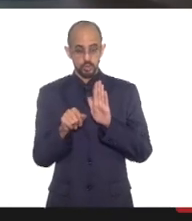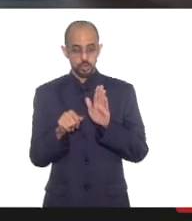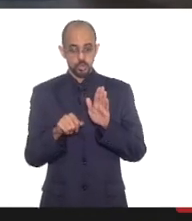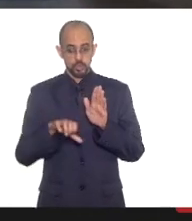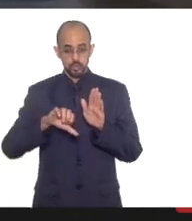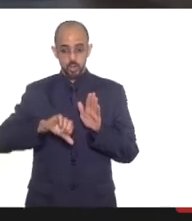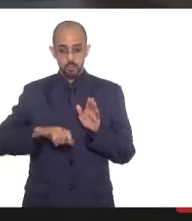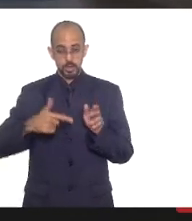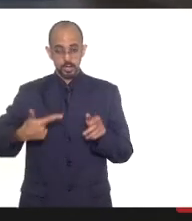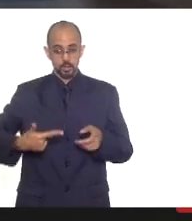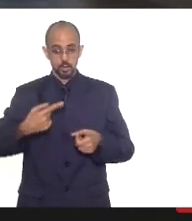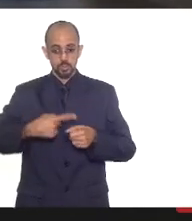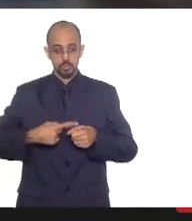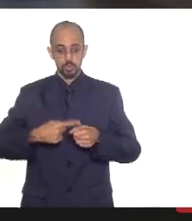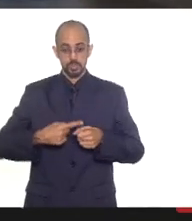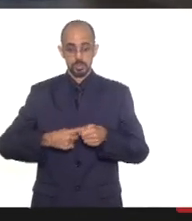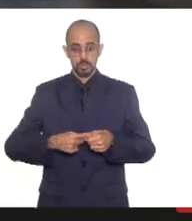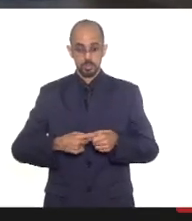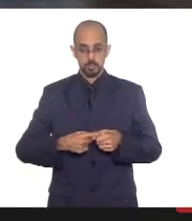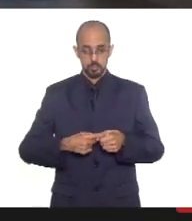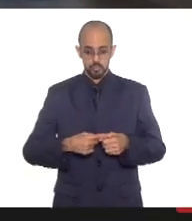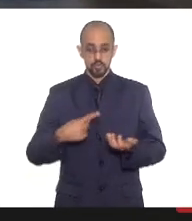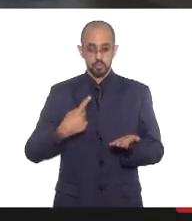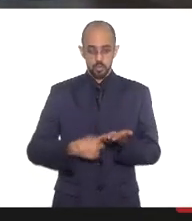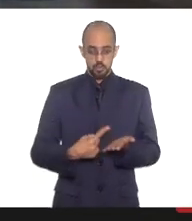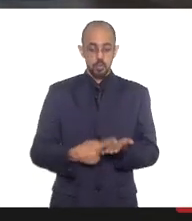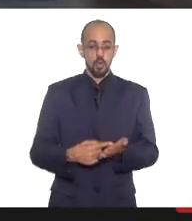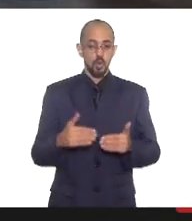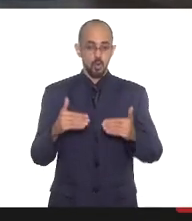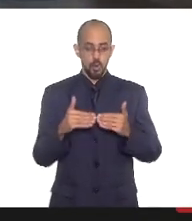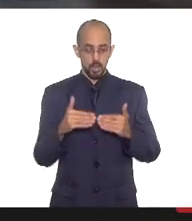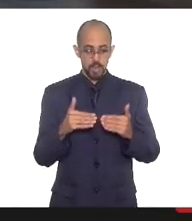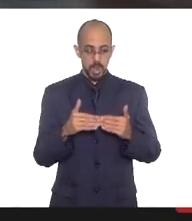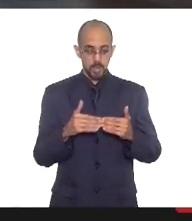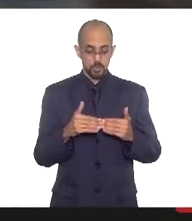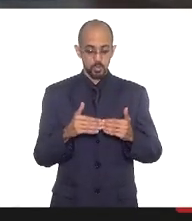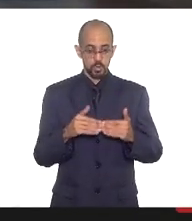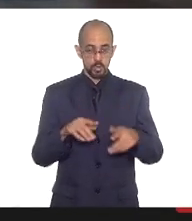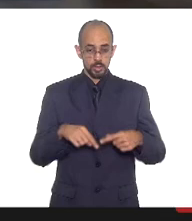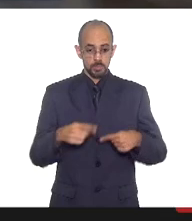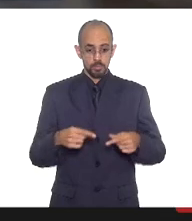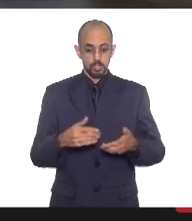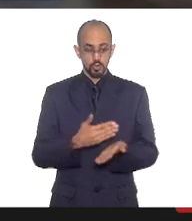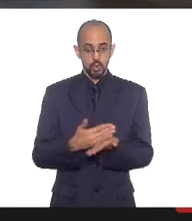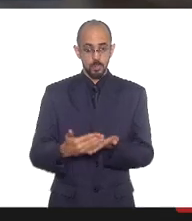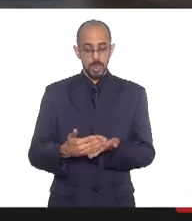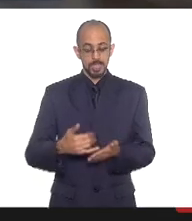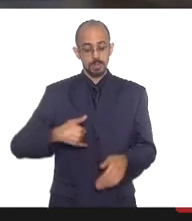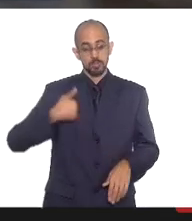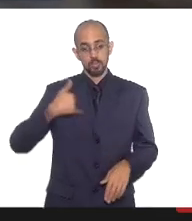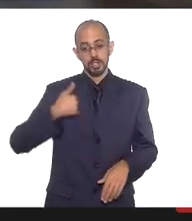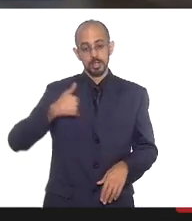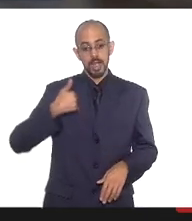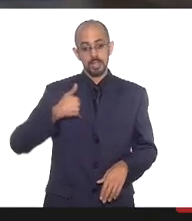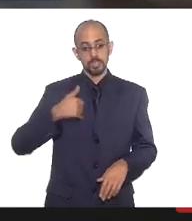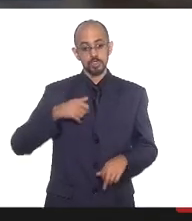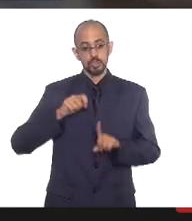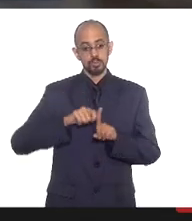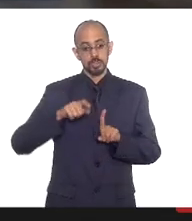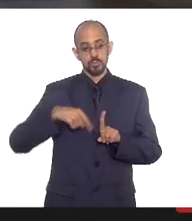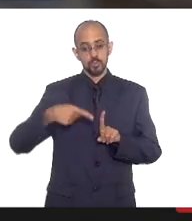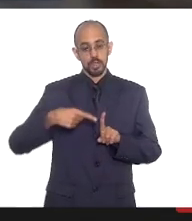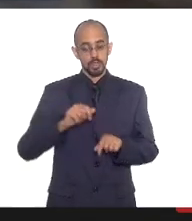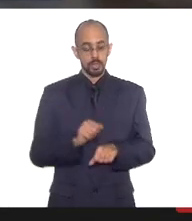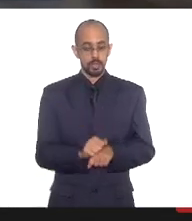Estado que a partir de determinado mês começa na estação por faixa etária e faixa sabe que vai ser vacinados em